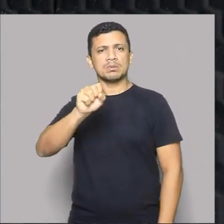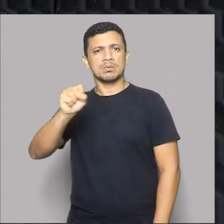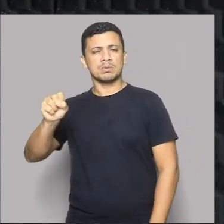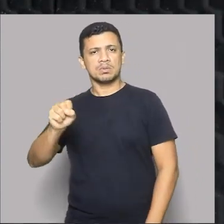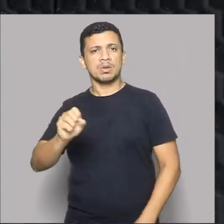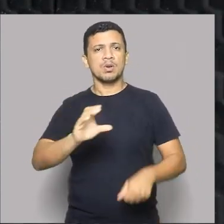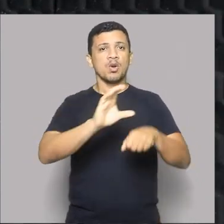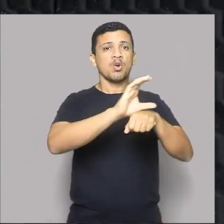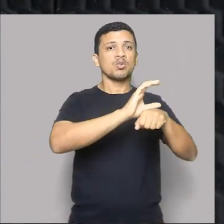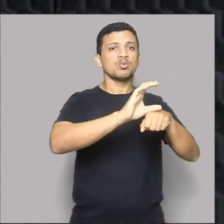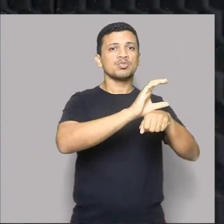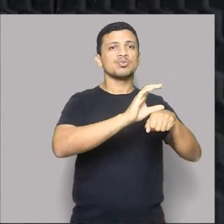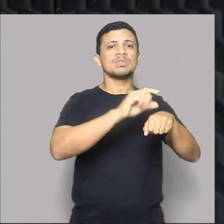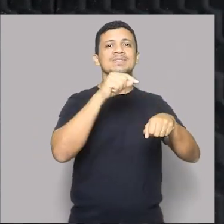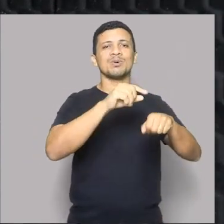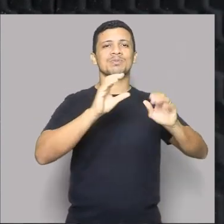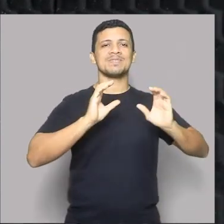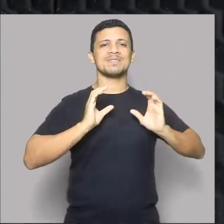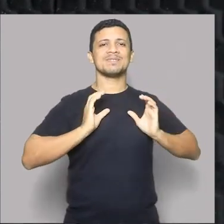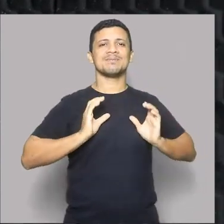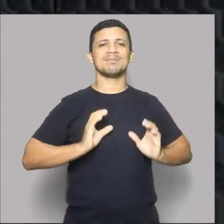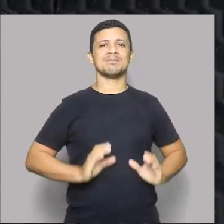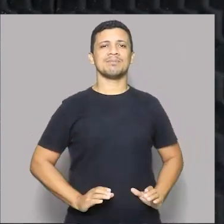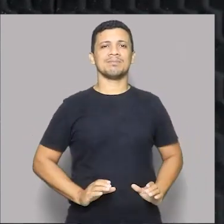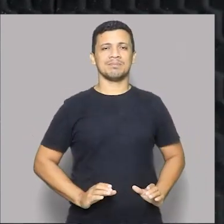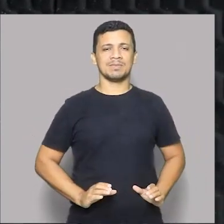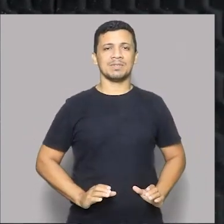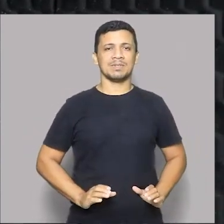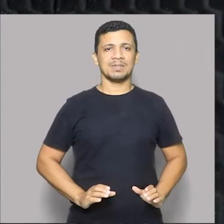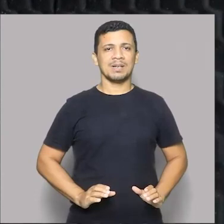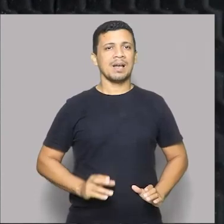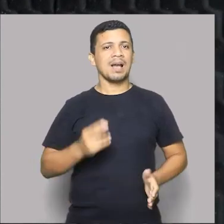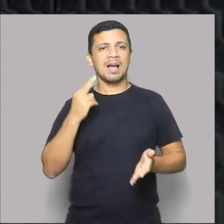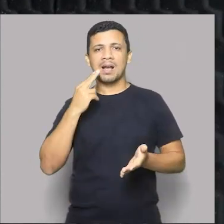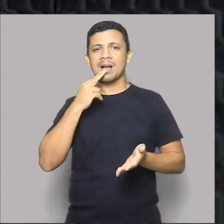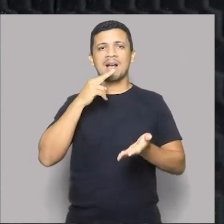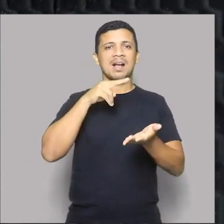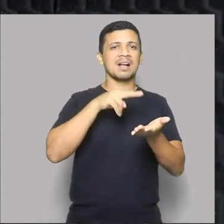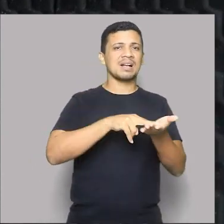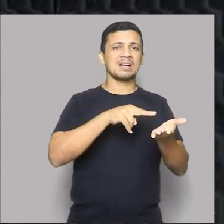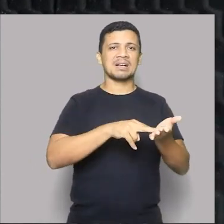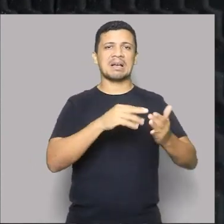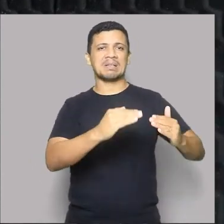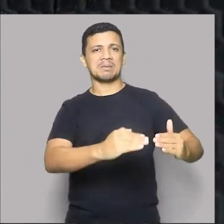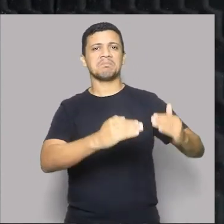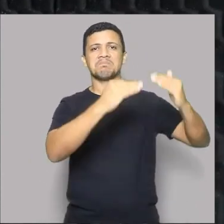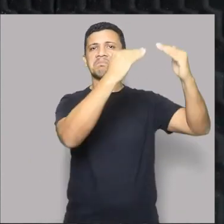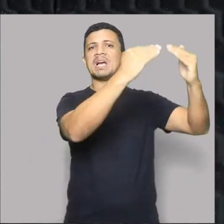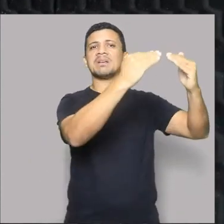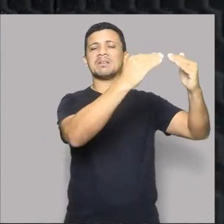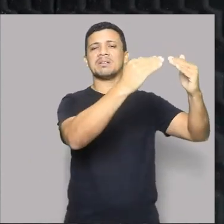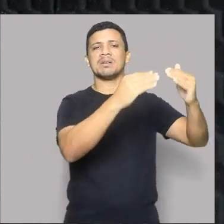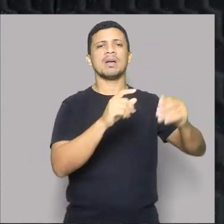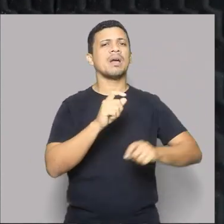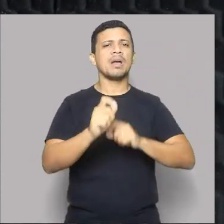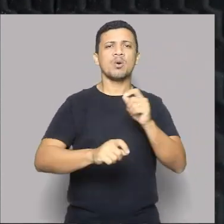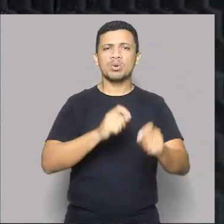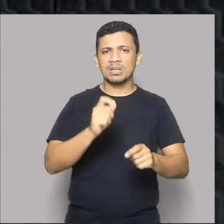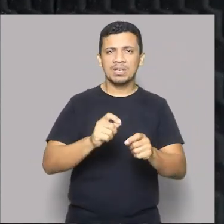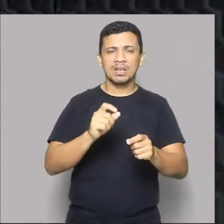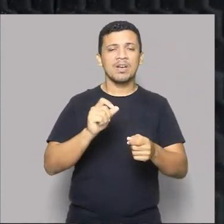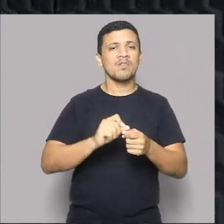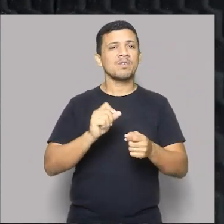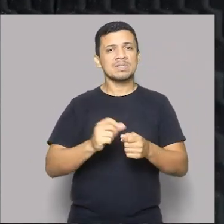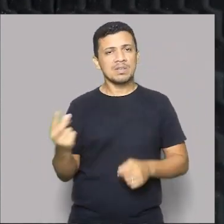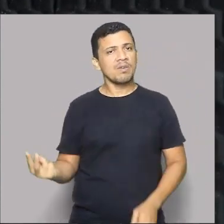de Constituição Cidadã, é chamada de Carta Magna. E o que isso significa? Que ela veio para fazer valer